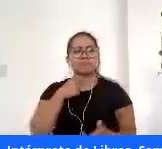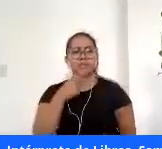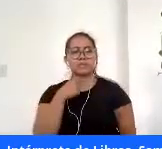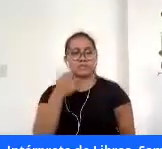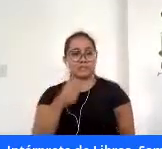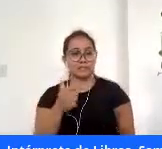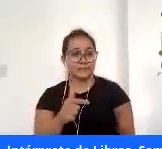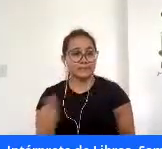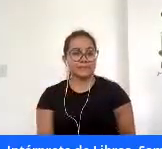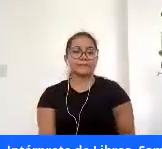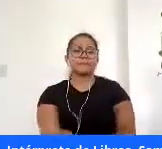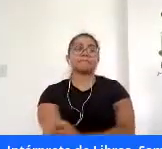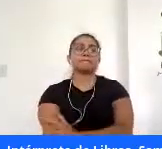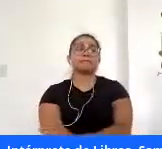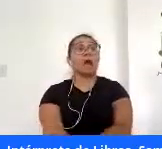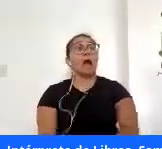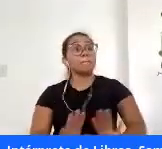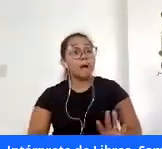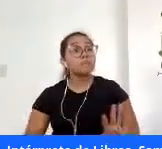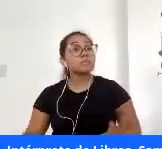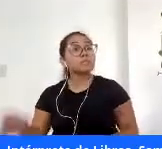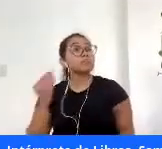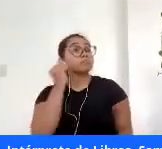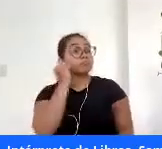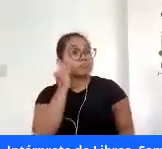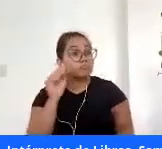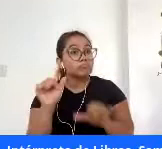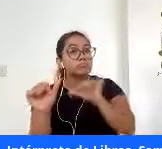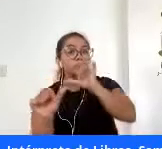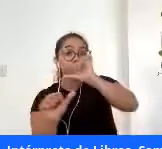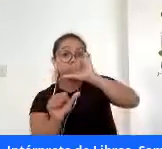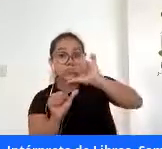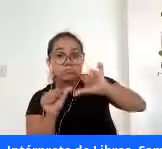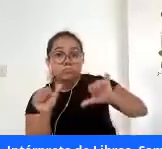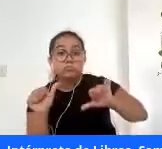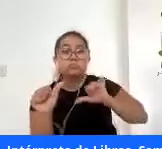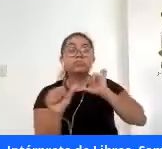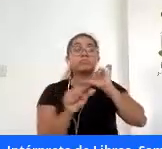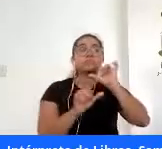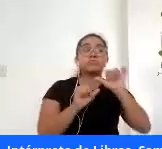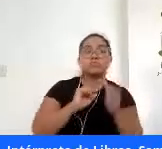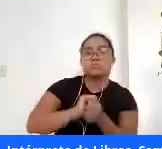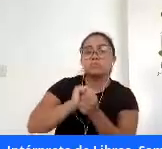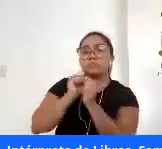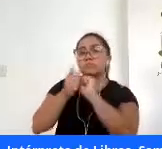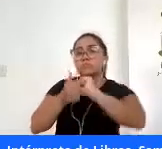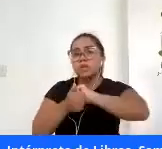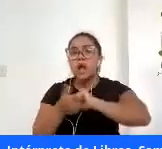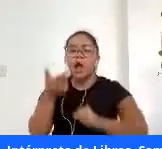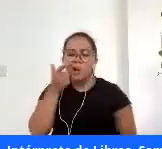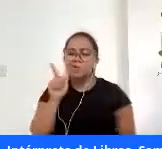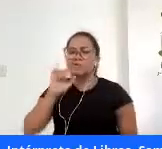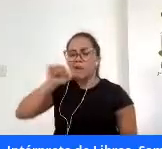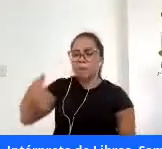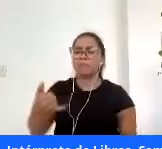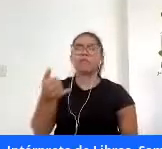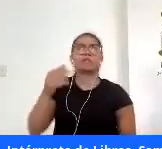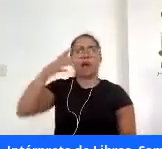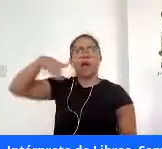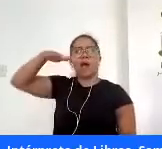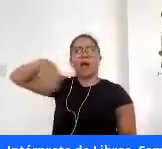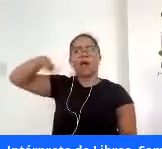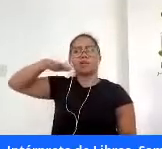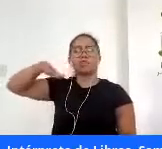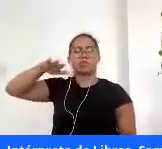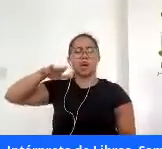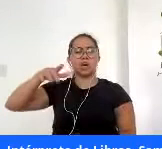compensação, ele vai tentar se modificar, se moldar, justamente para conseguir aproveitar essa região do cérebro para uma outra